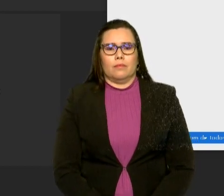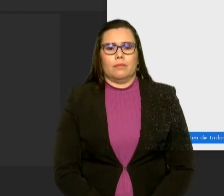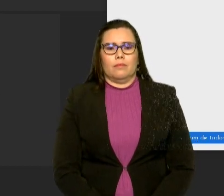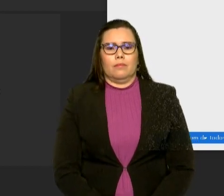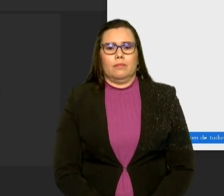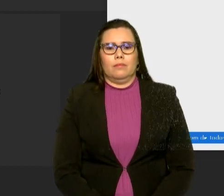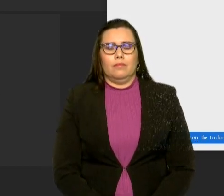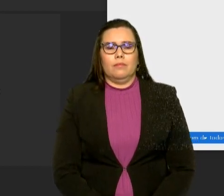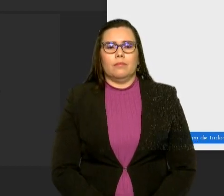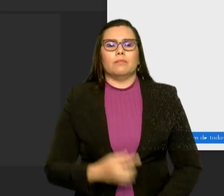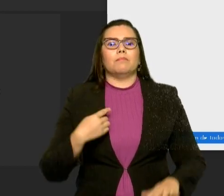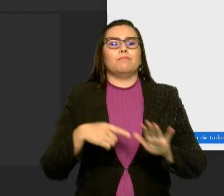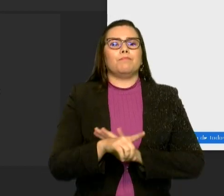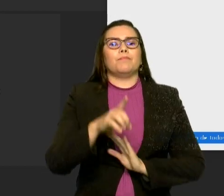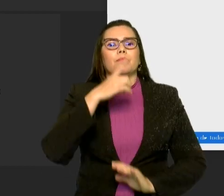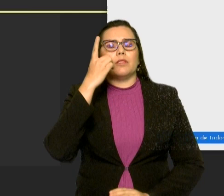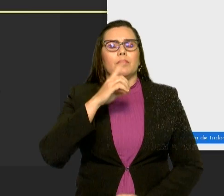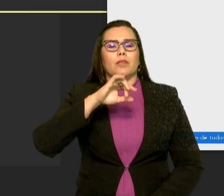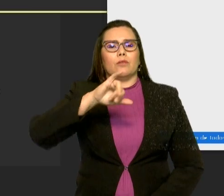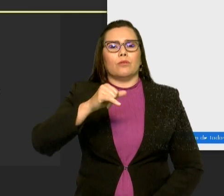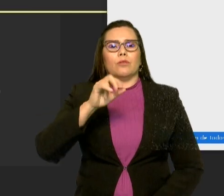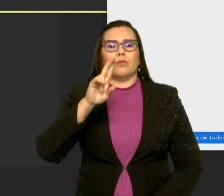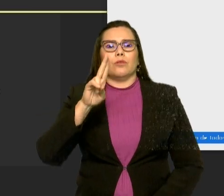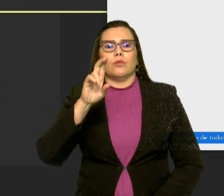Deputado Juscelino.